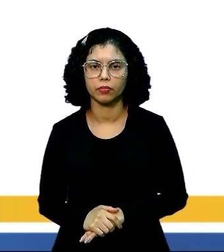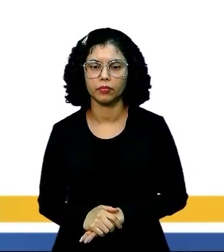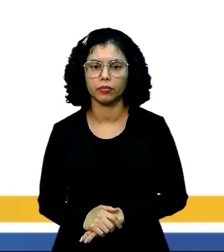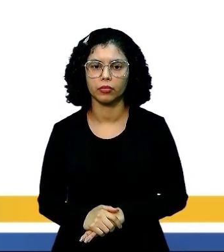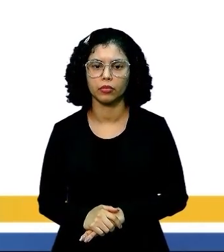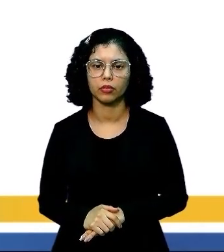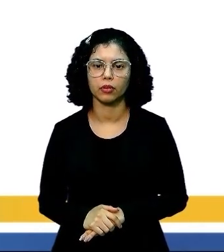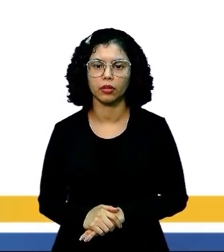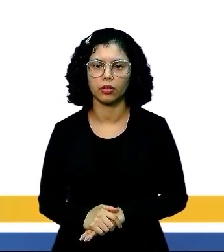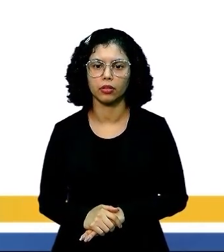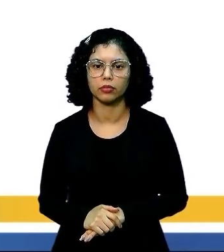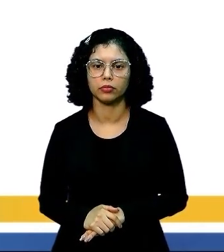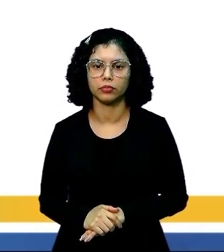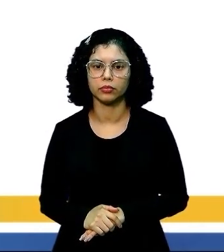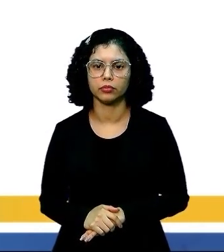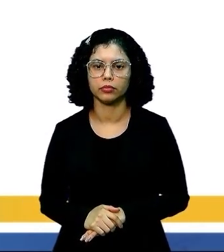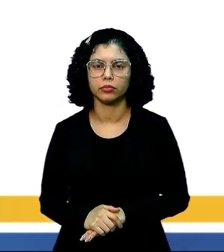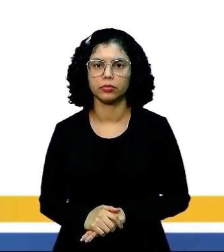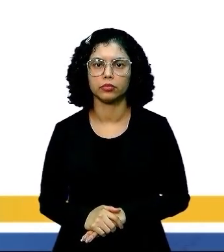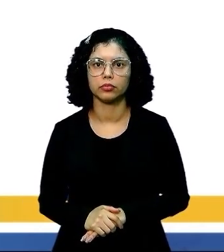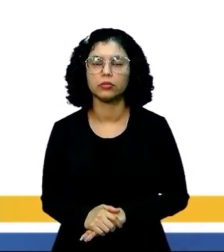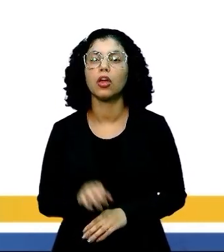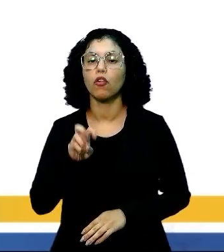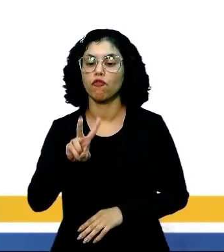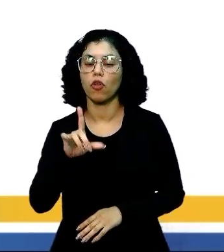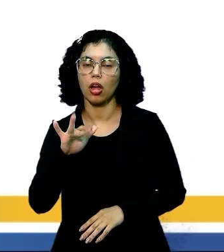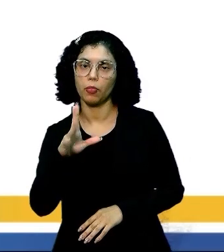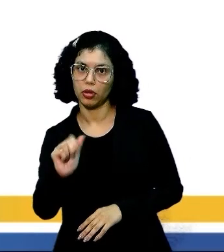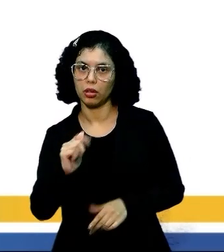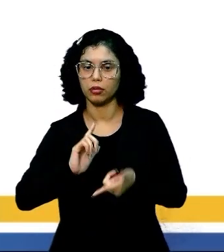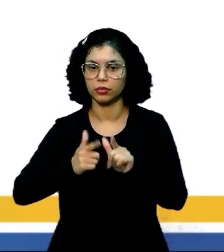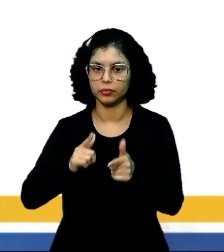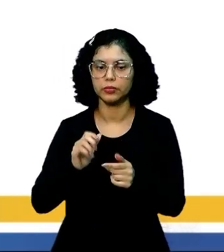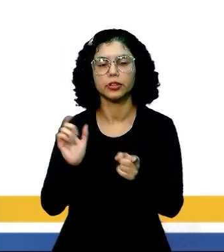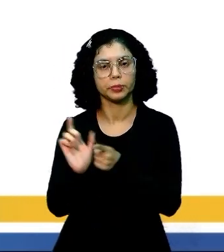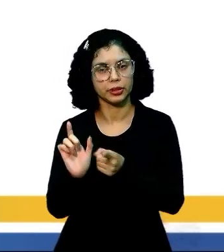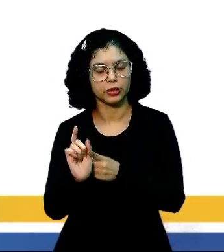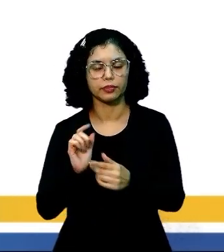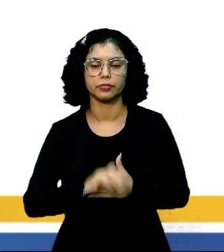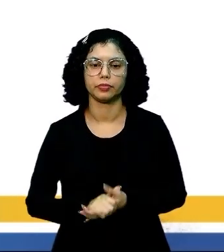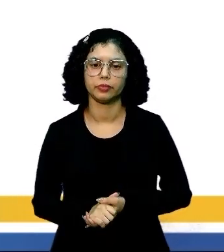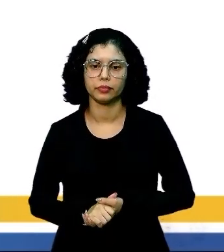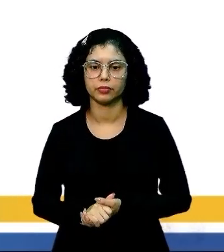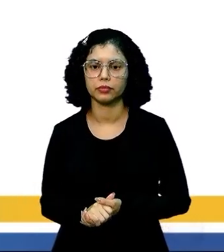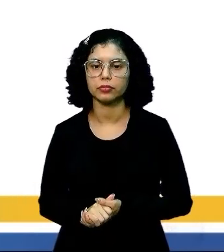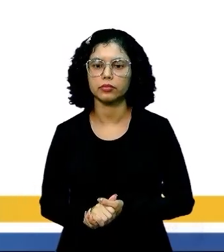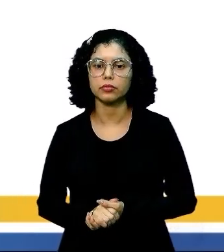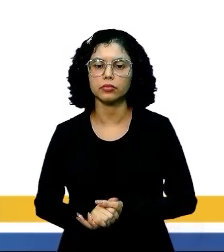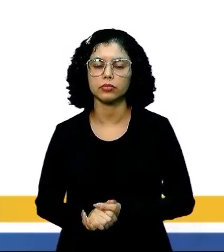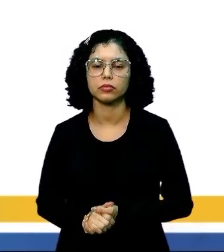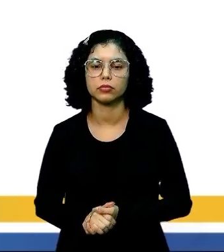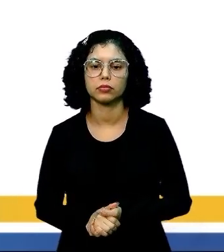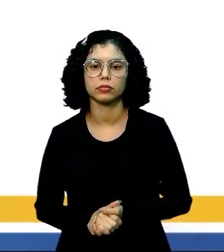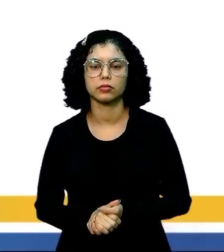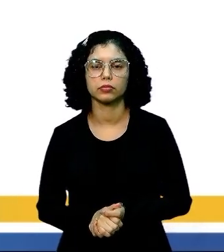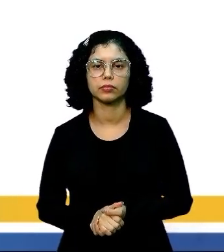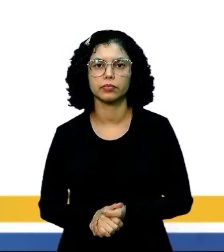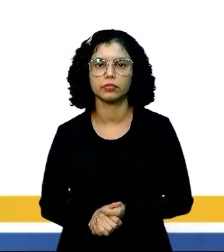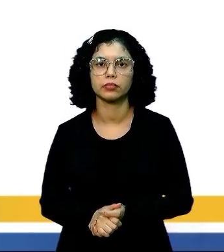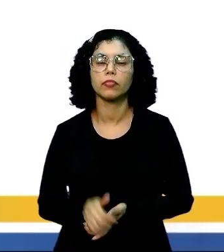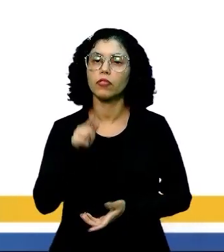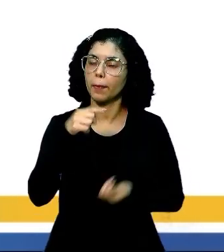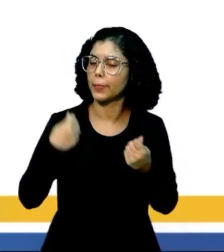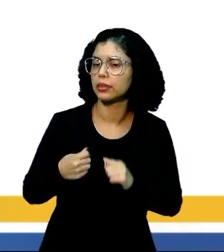Autocorreção tem muito a ver com vocabulário, né? Geralmente as questões do Enem não exigem muito vocabulário, mas quando exige você tem